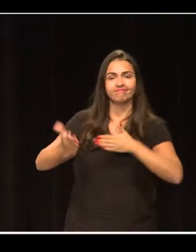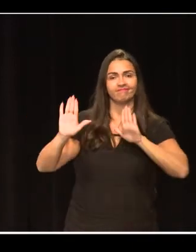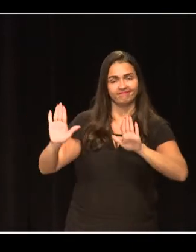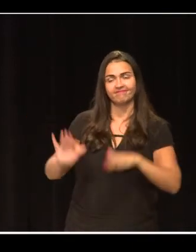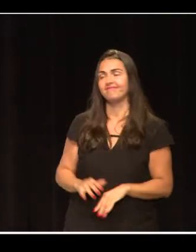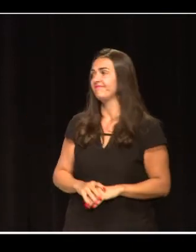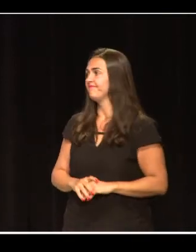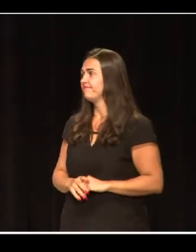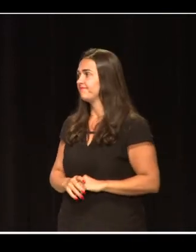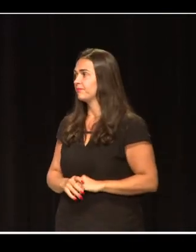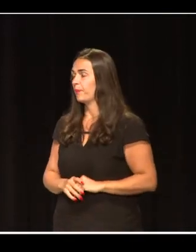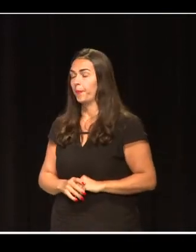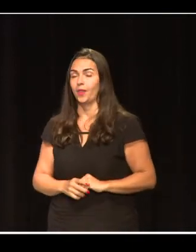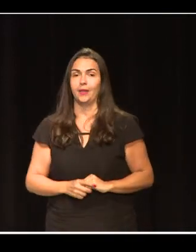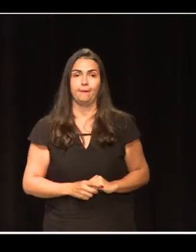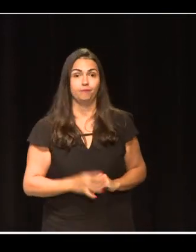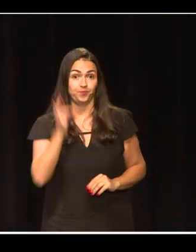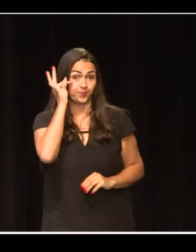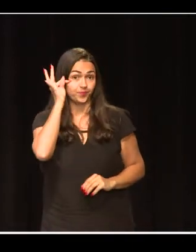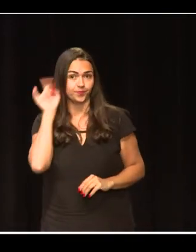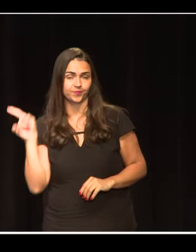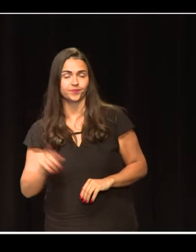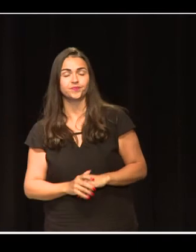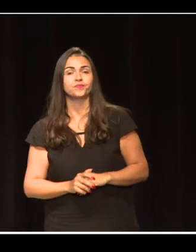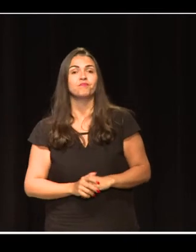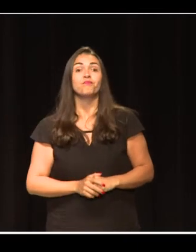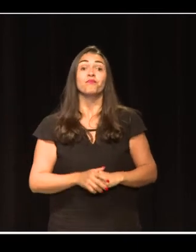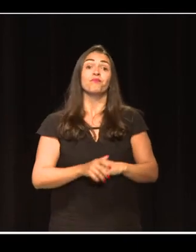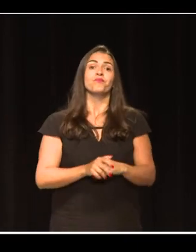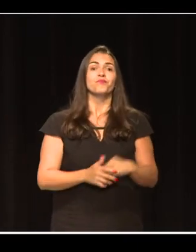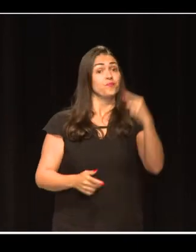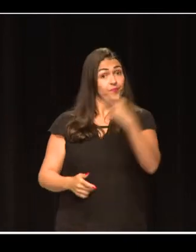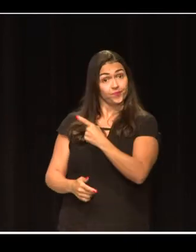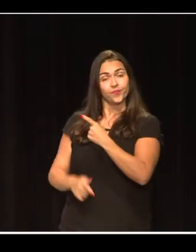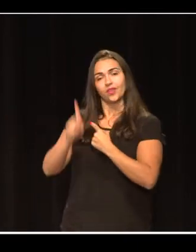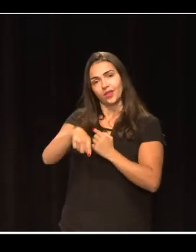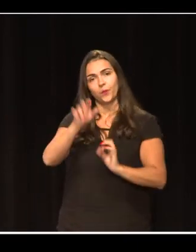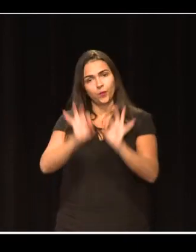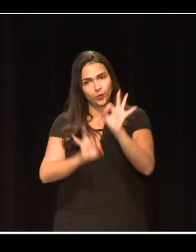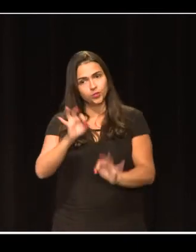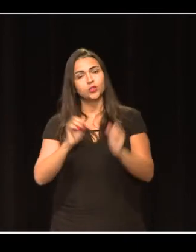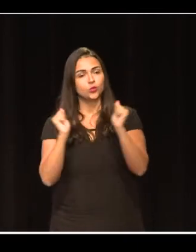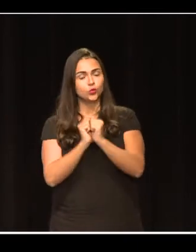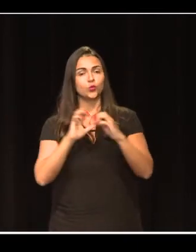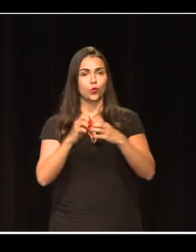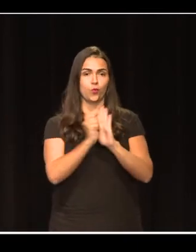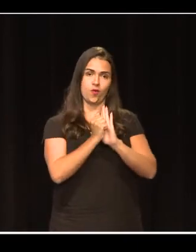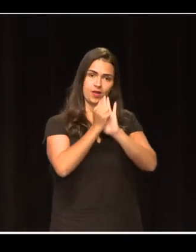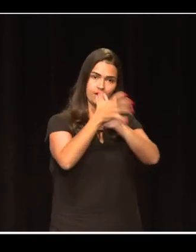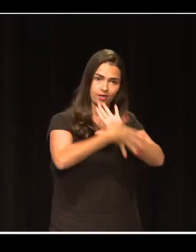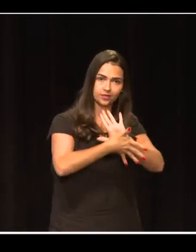Além disso, e aí esse é um projeto que a gente está desenvolvendo junto com a Arte Gestação, começa com a